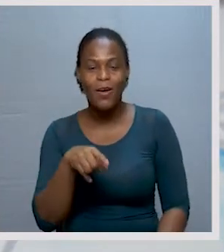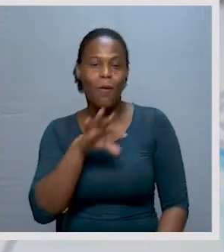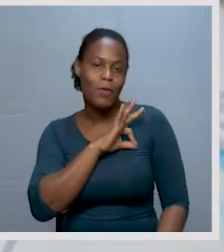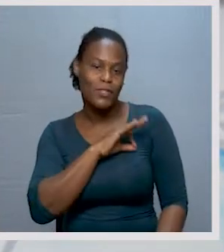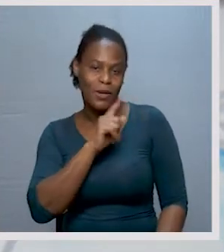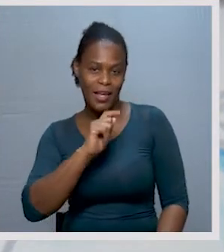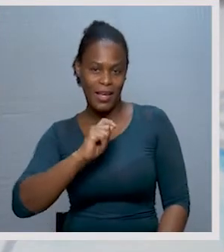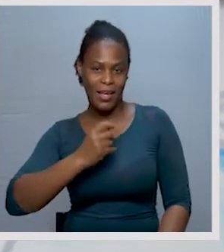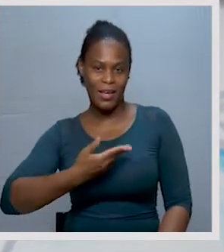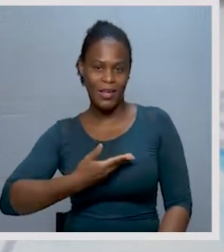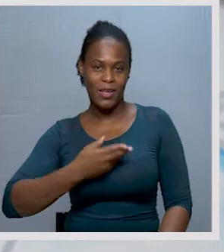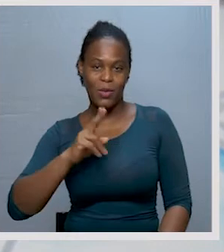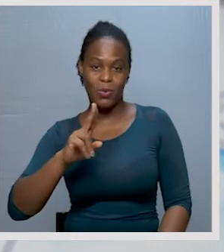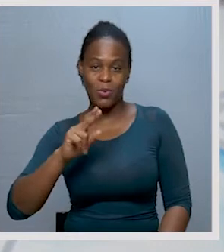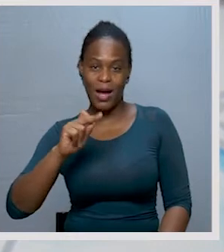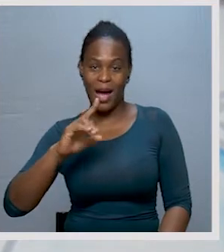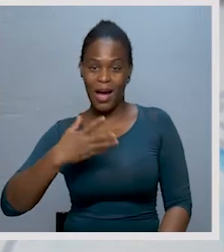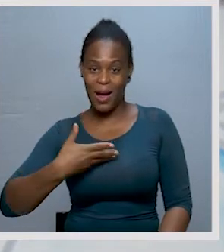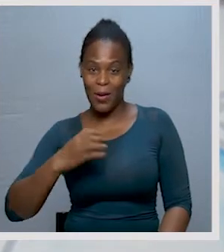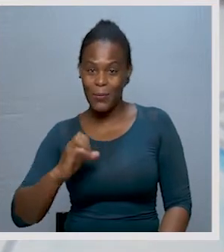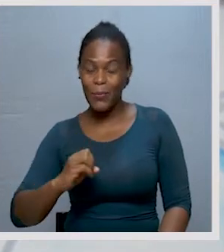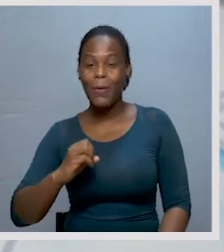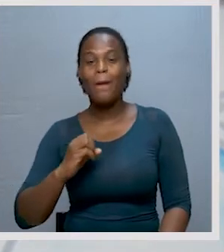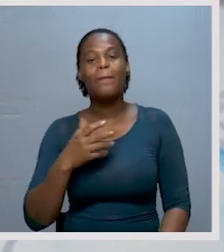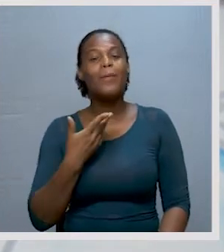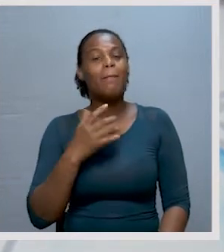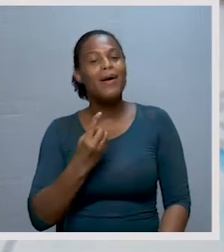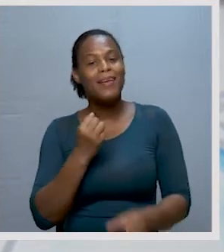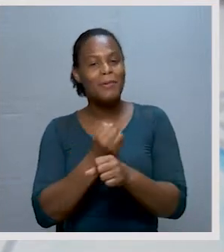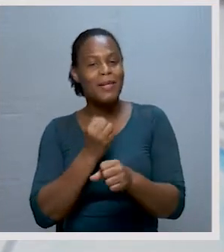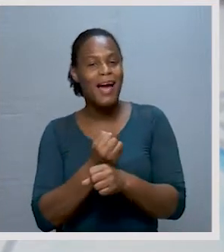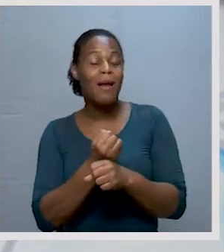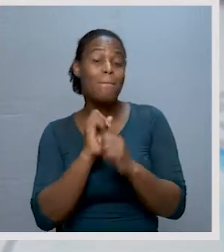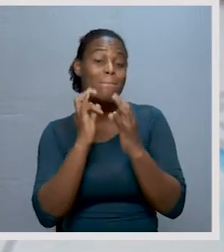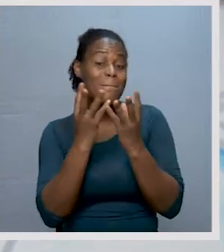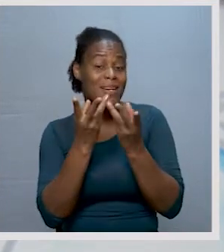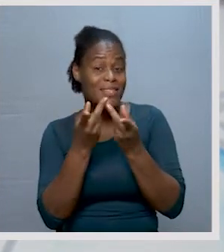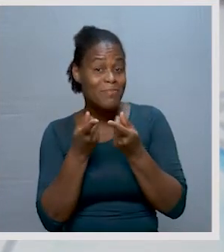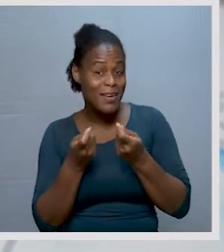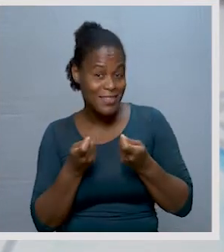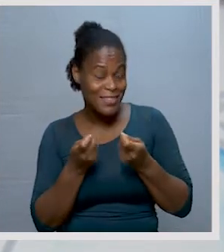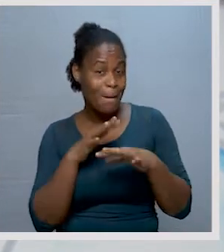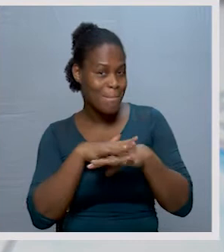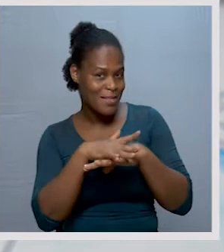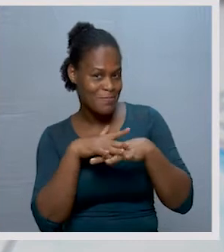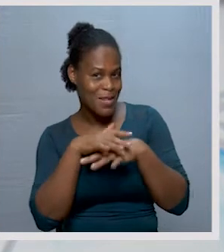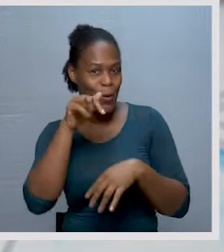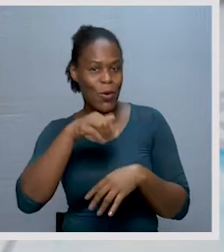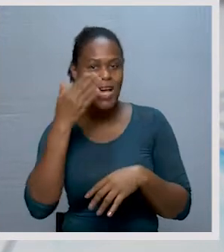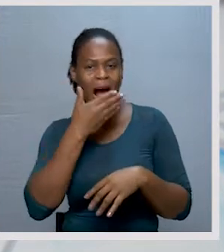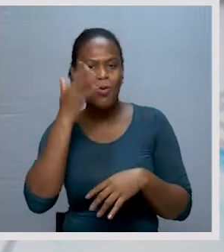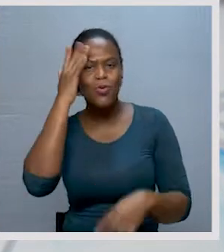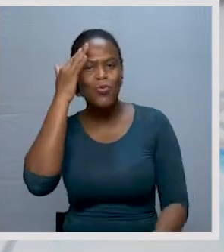o professor Eduardo Monteiro para trabalharmos a disciplina de matemática. E hoje vai ser a